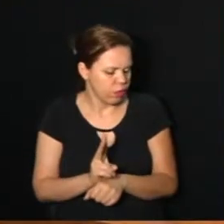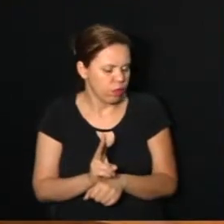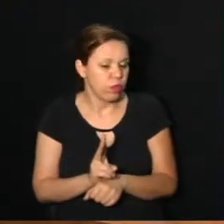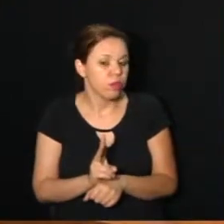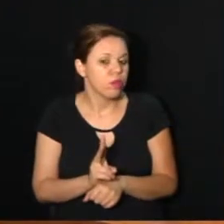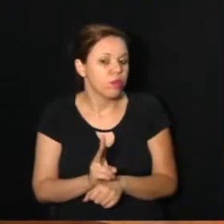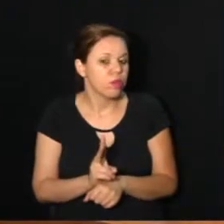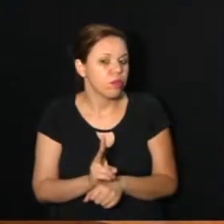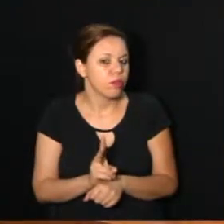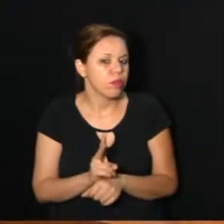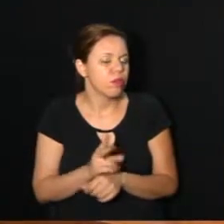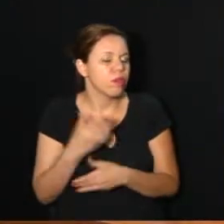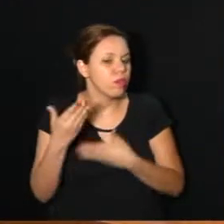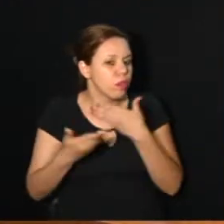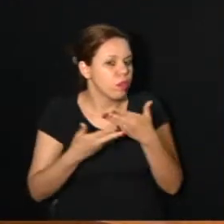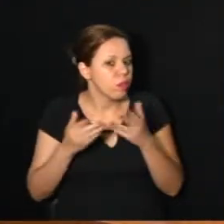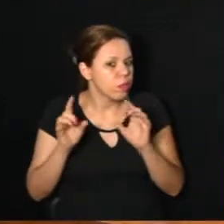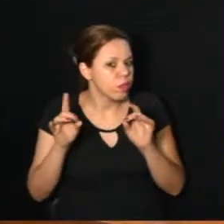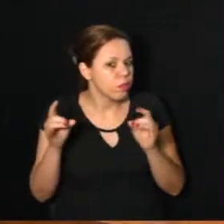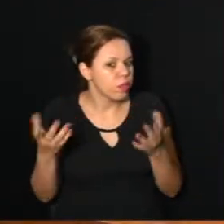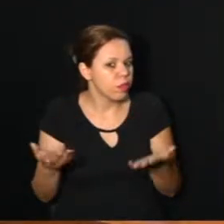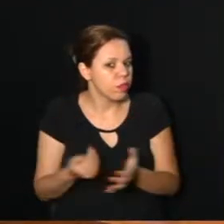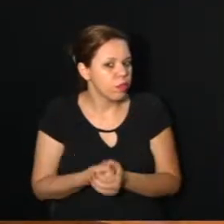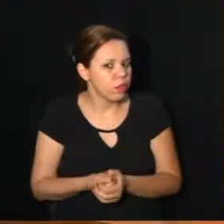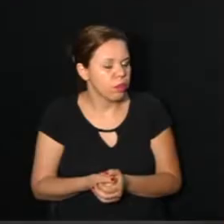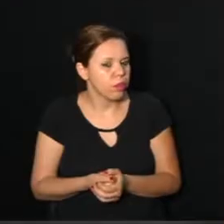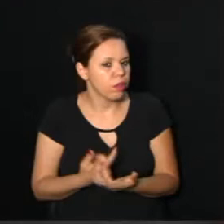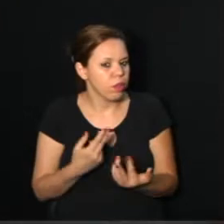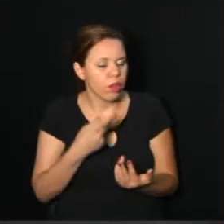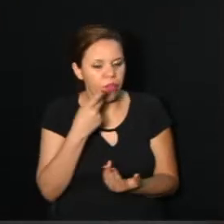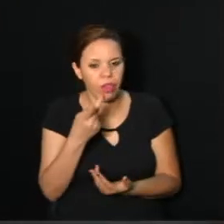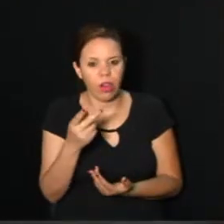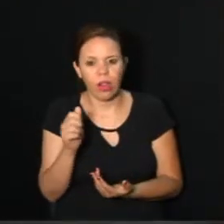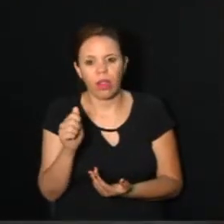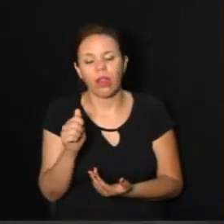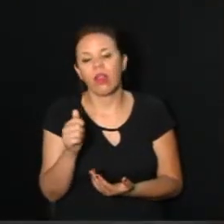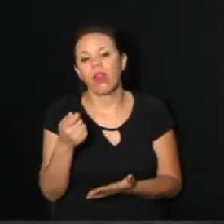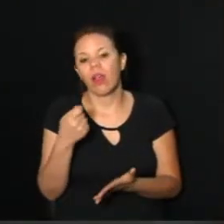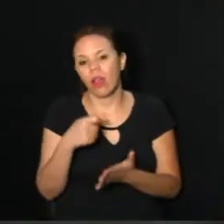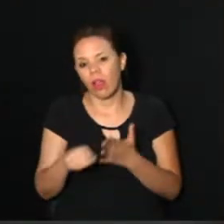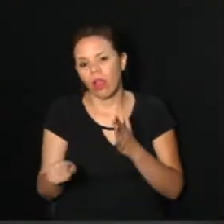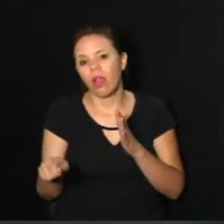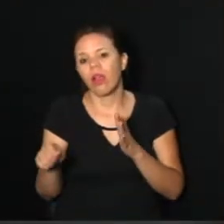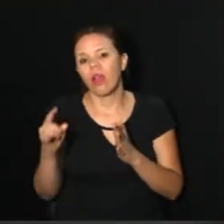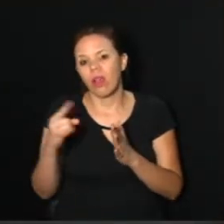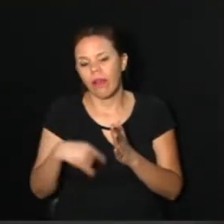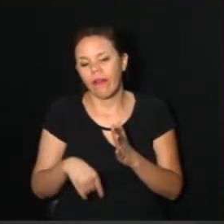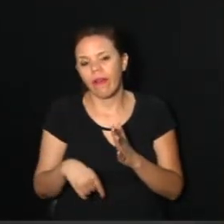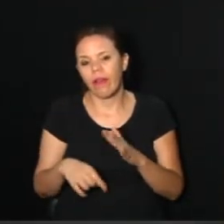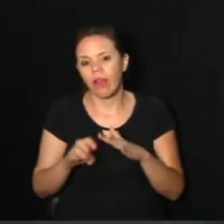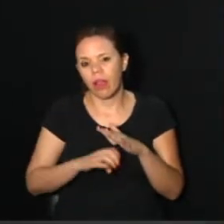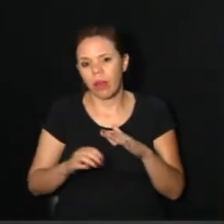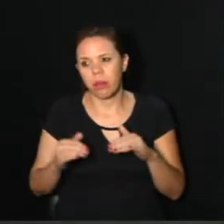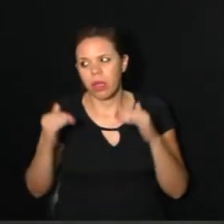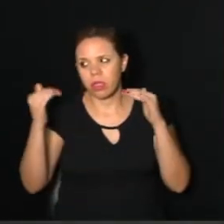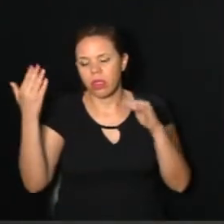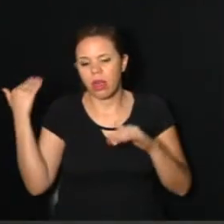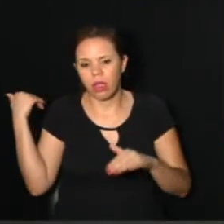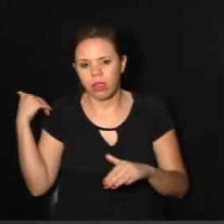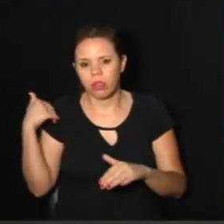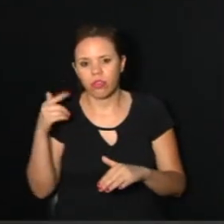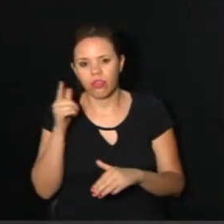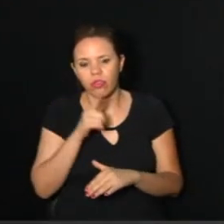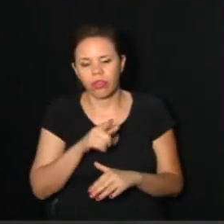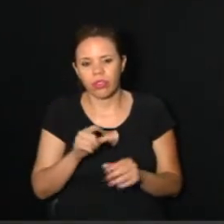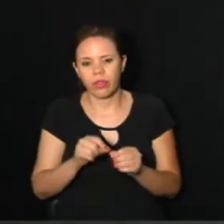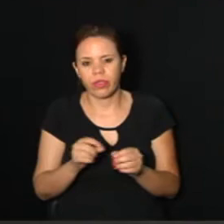dá um tratamento diferenciado. Quando ele falou do alvará, naquela época o alvará da microempresa era muito alto. A gente conseguiu